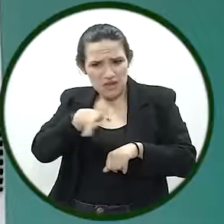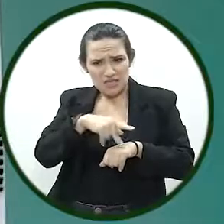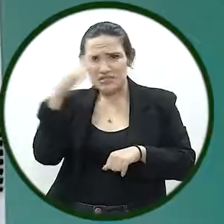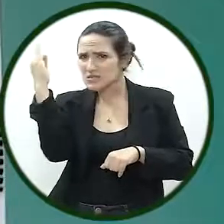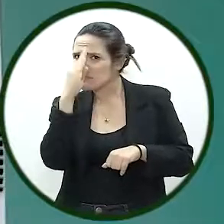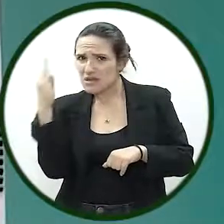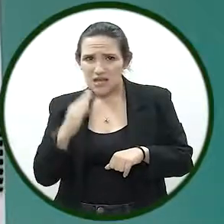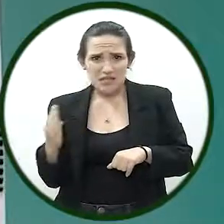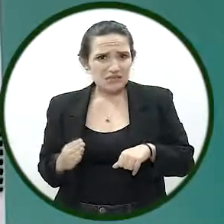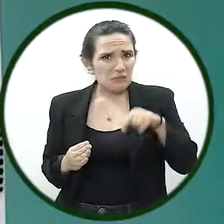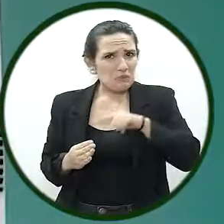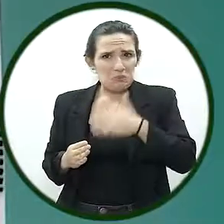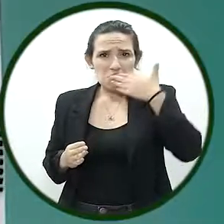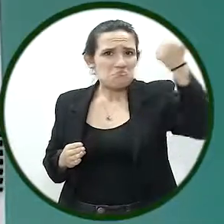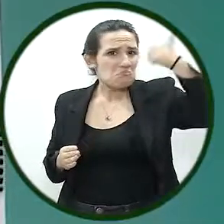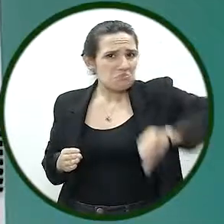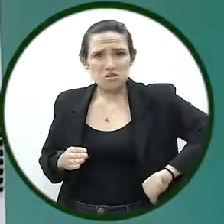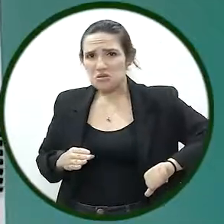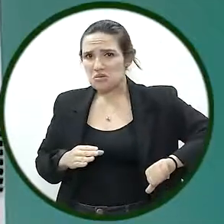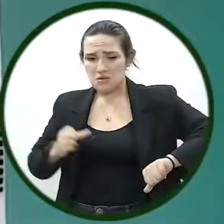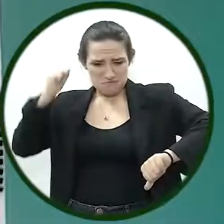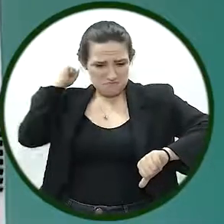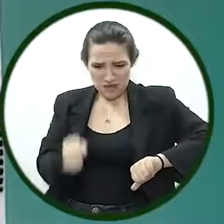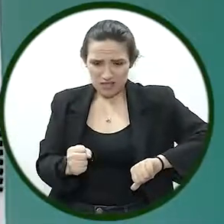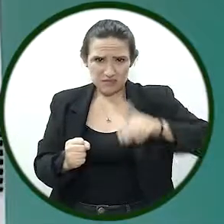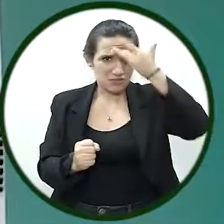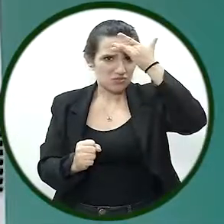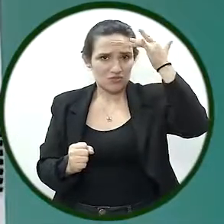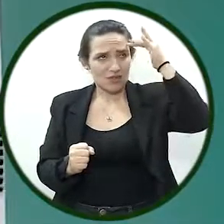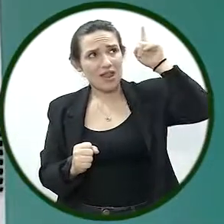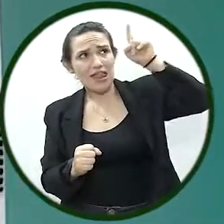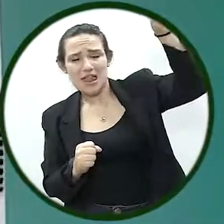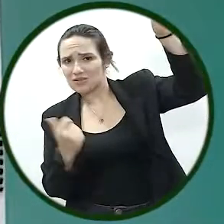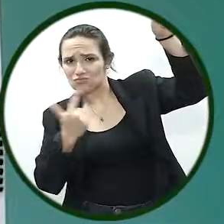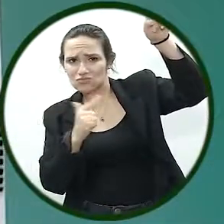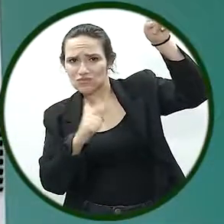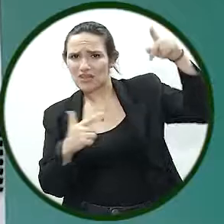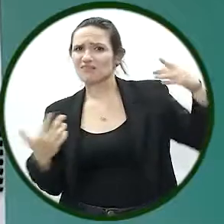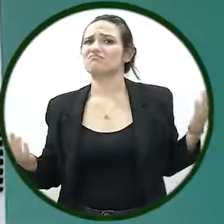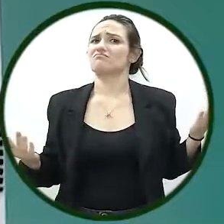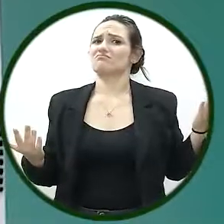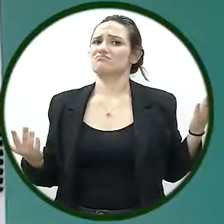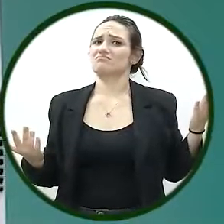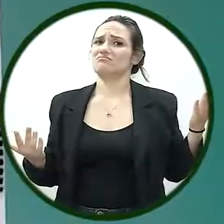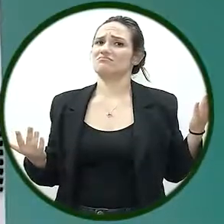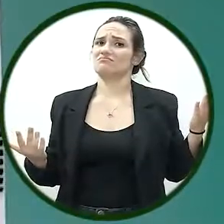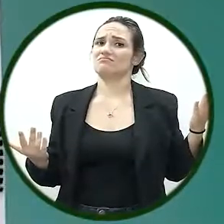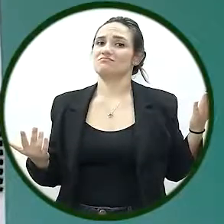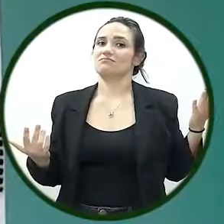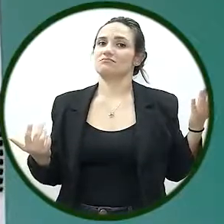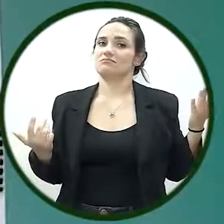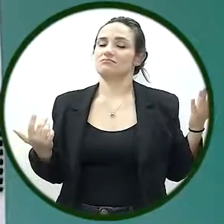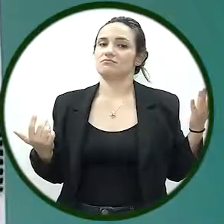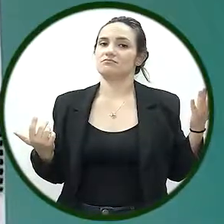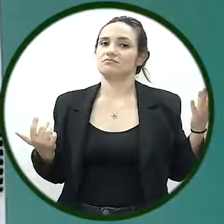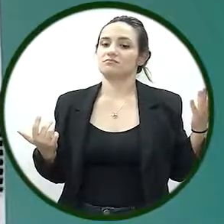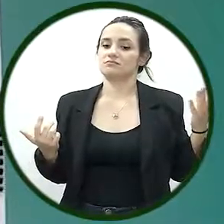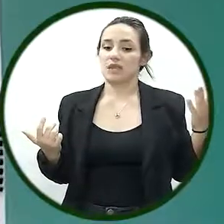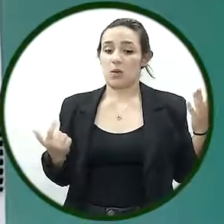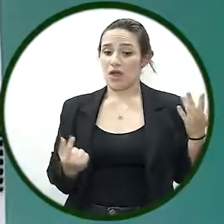nós temos um dos maiores índices de homicídio e lá não tem? Então, é a partir